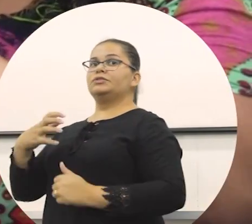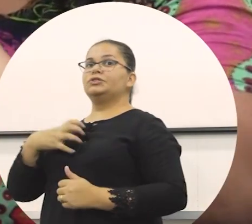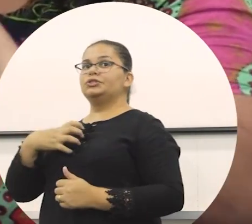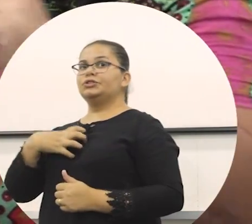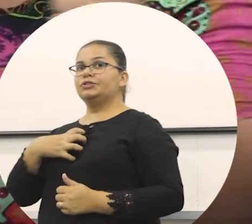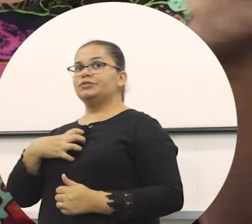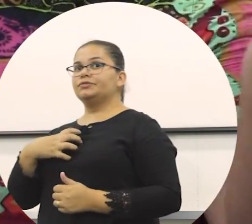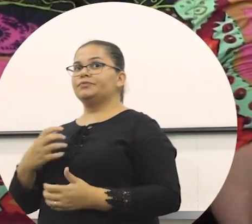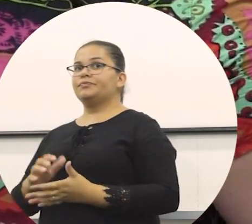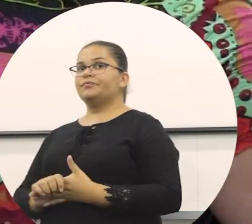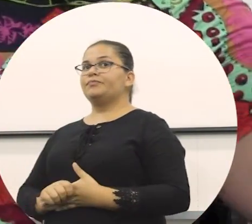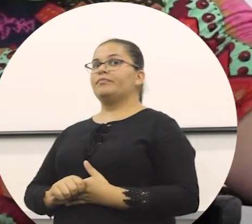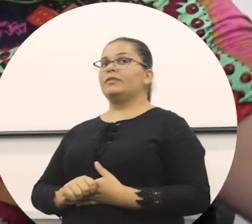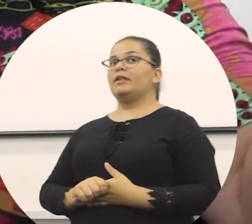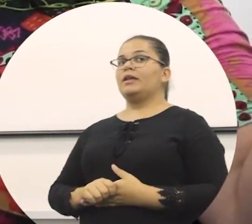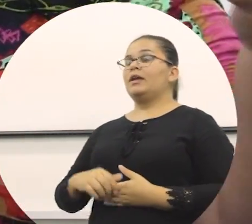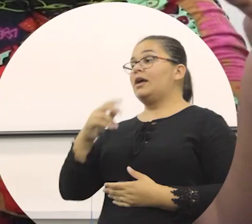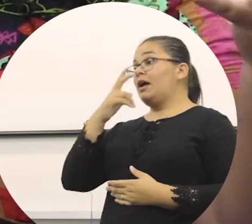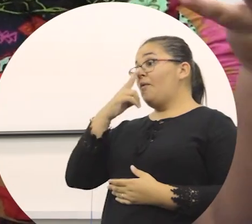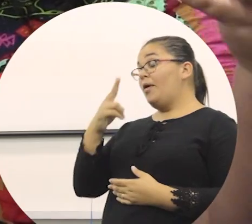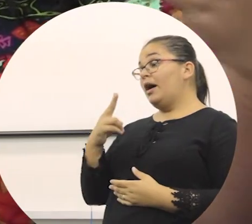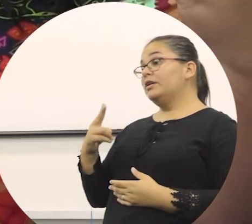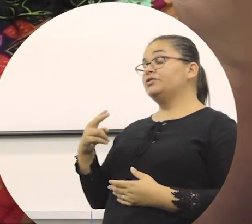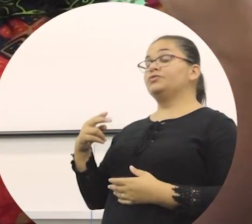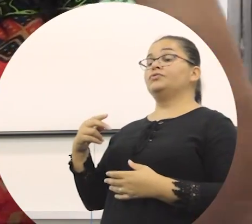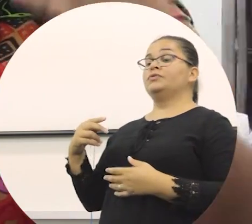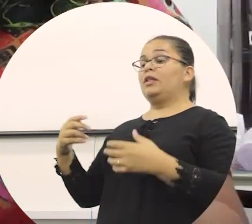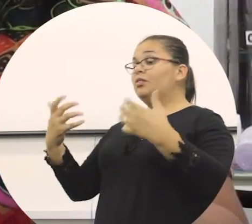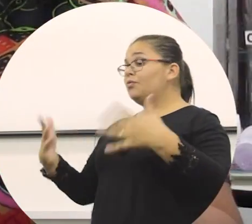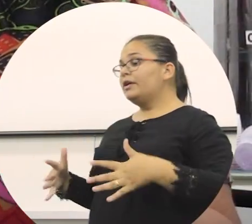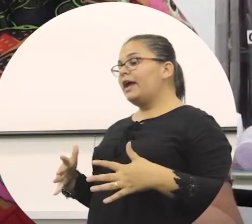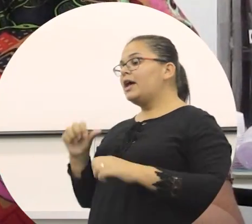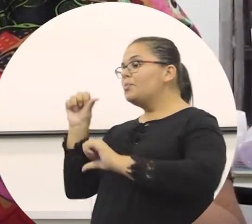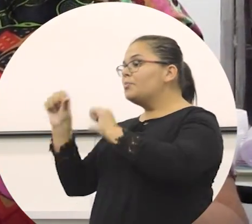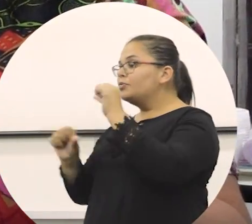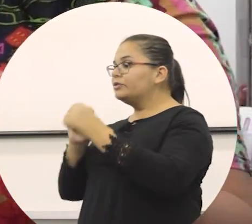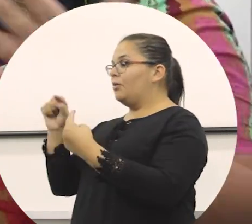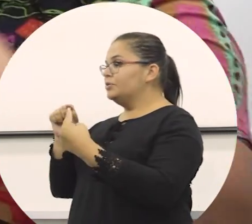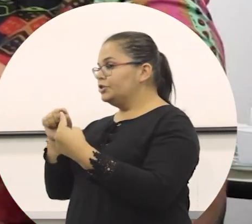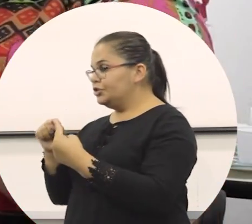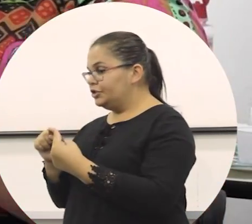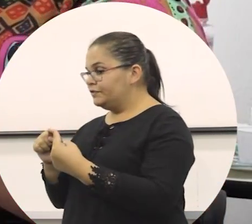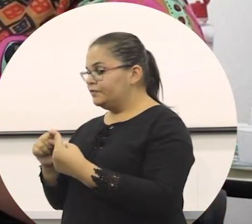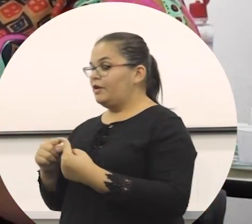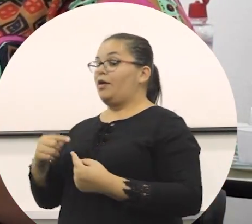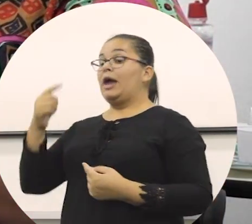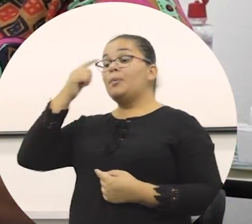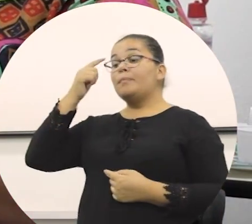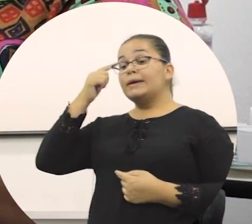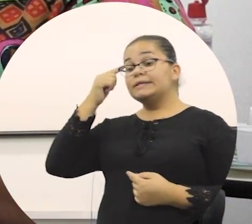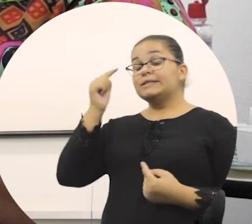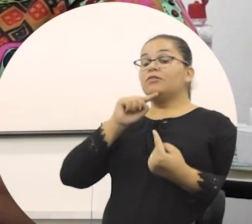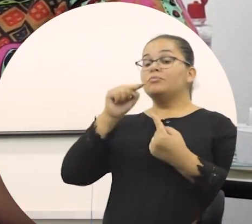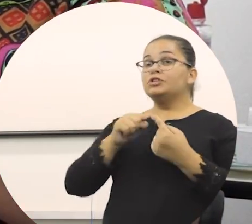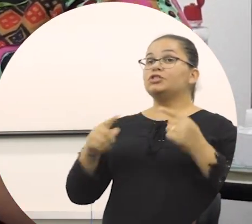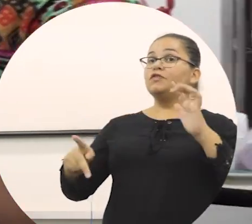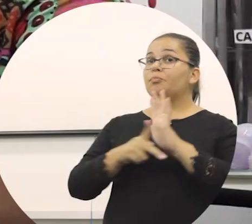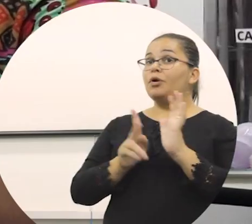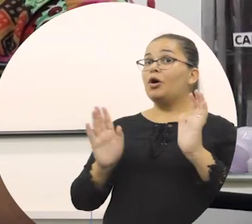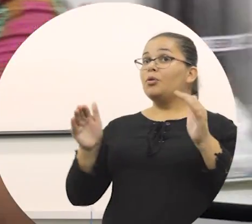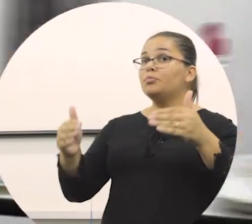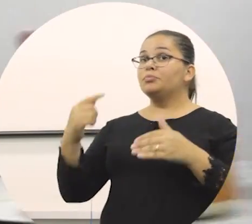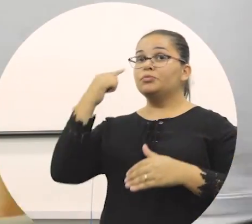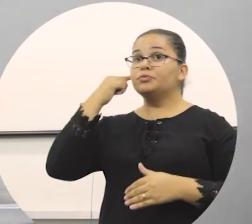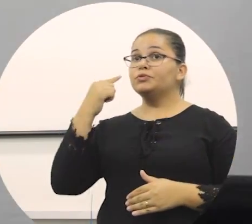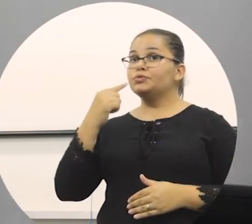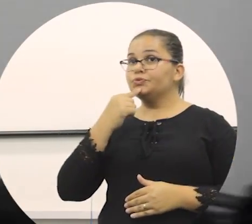sempre mudar o objetivo. Eu acho que a gente está aqui exatamente para pensar nos objetivos. Sim. E não pensar na prática. Eu estava pensando nisso,